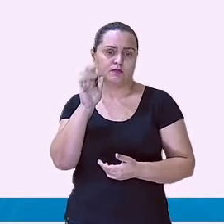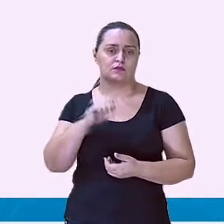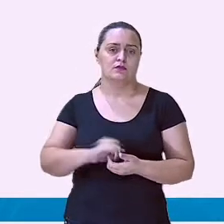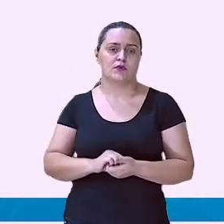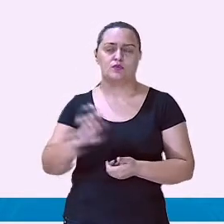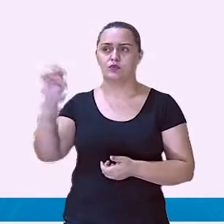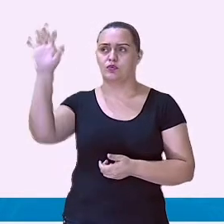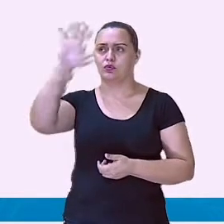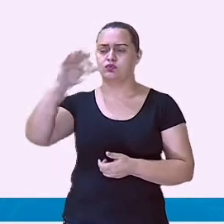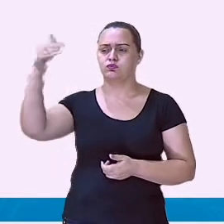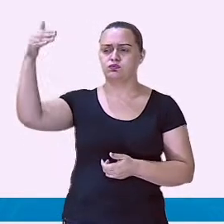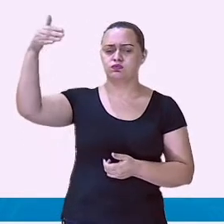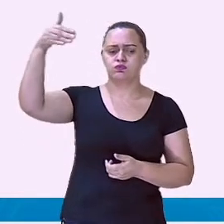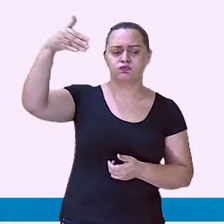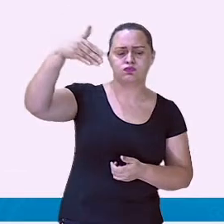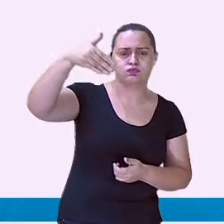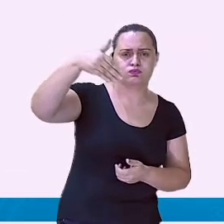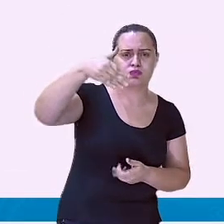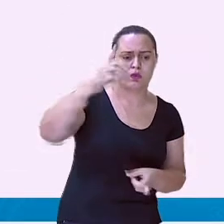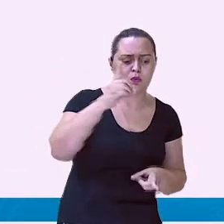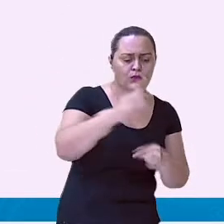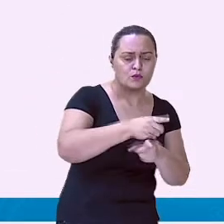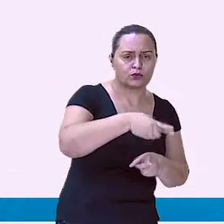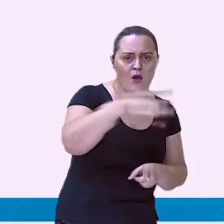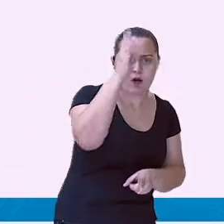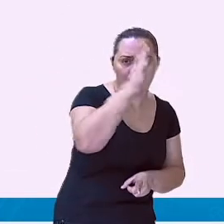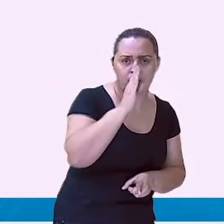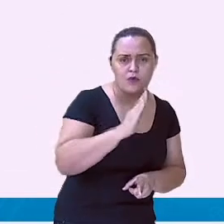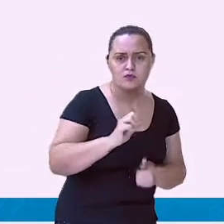Podiam já até ter ouvido falar, alguém poderia,